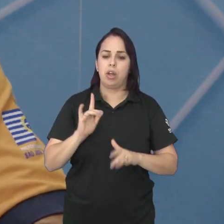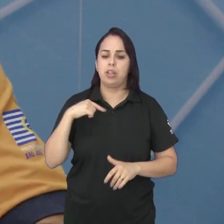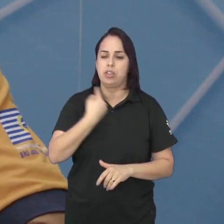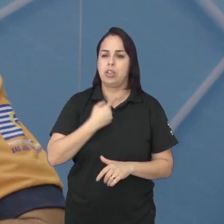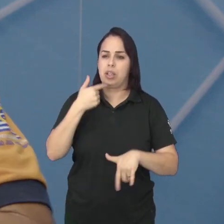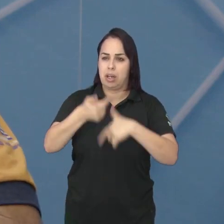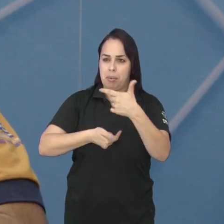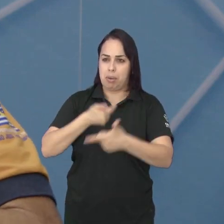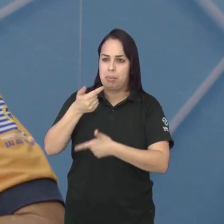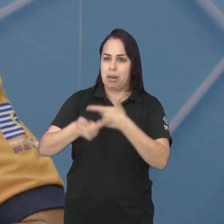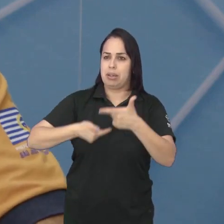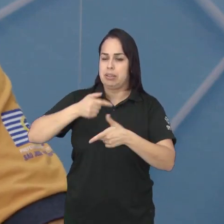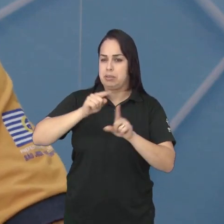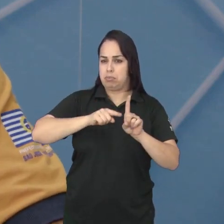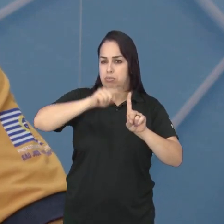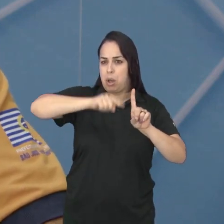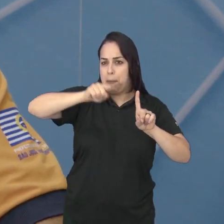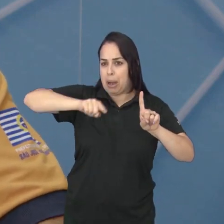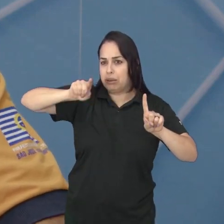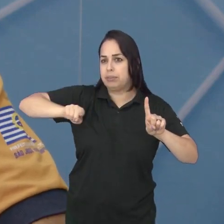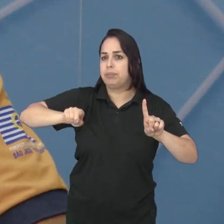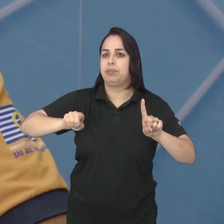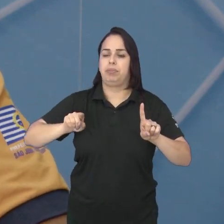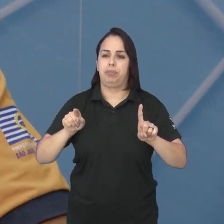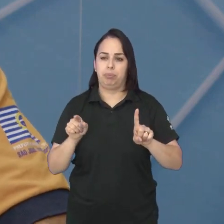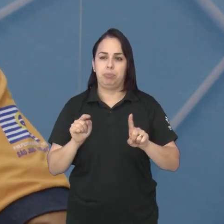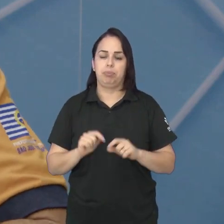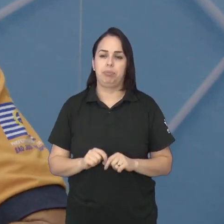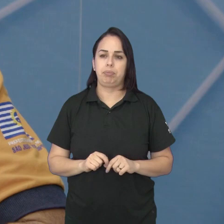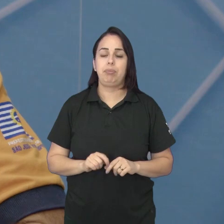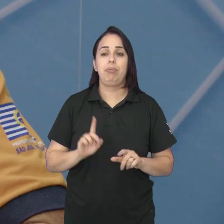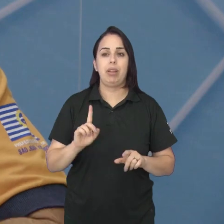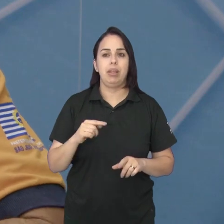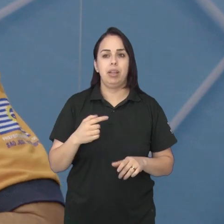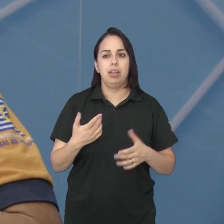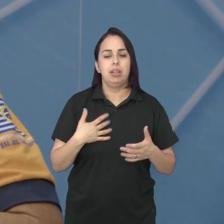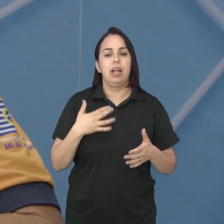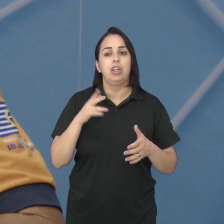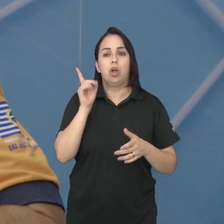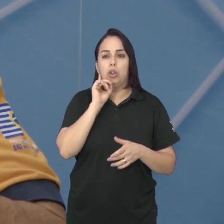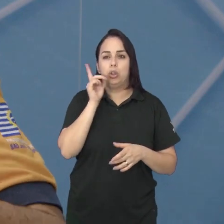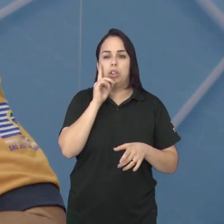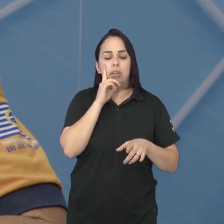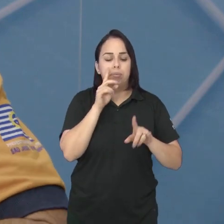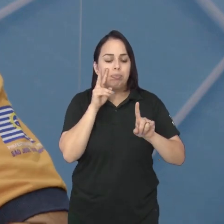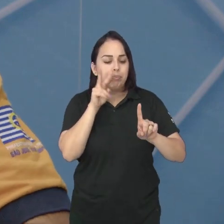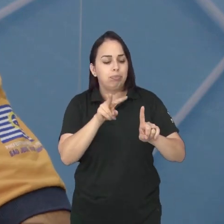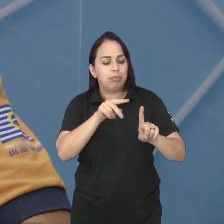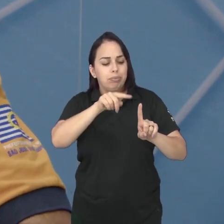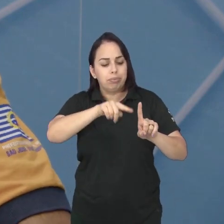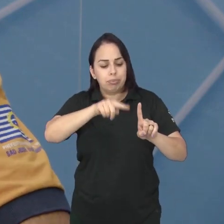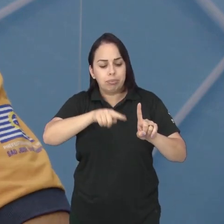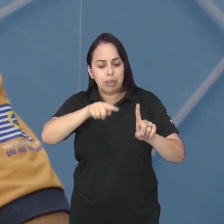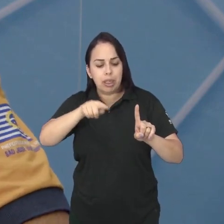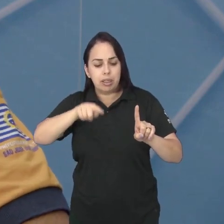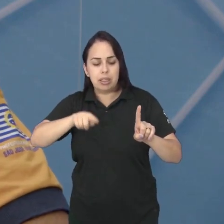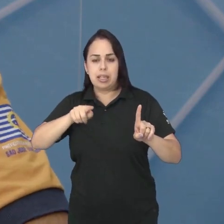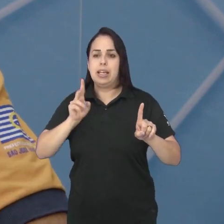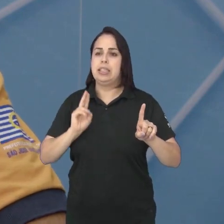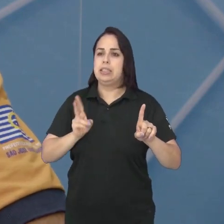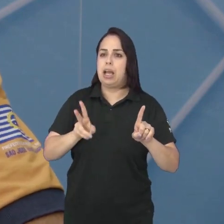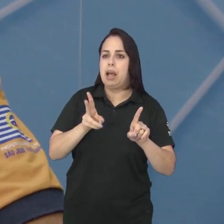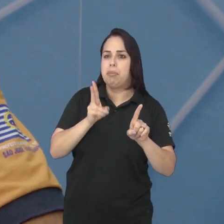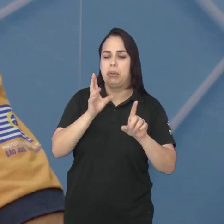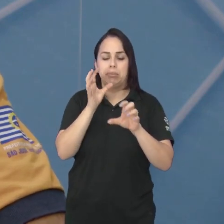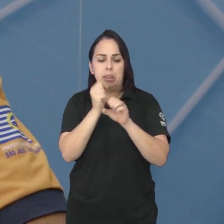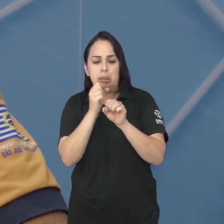trabalhamos, como já foi falado, com o nosso índice pluviométrico, né? Então, esse mapeamento hoje ele é diário, porque ele tem, a gente